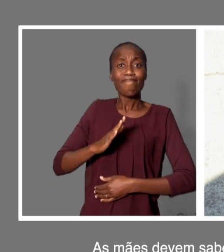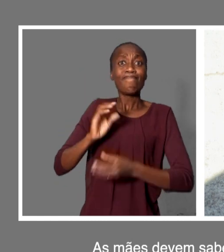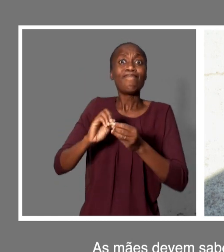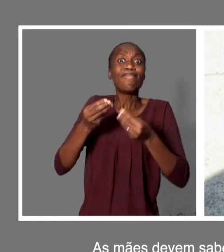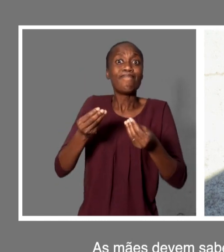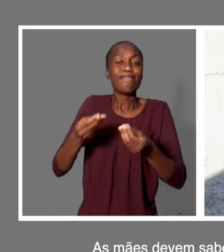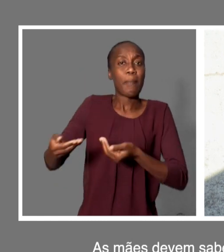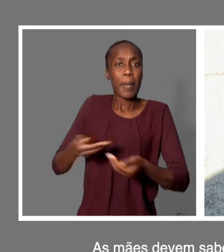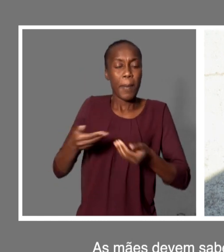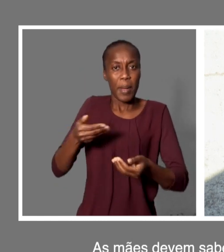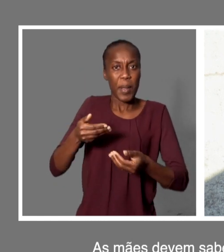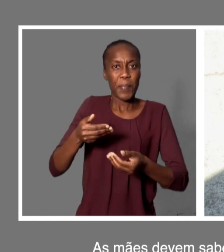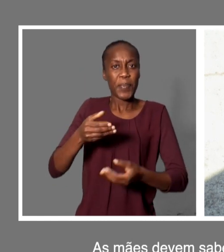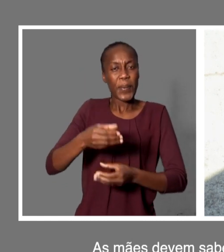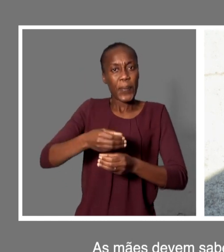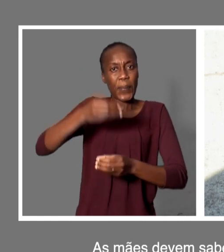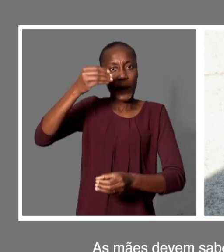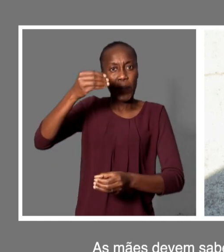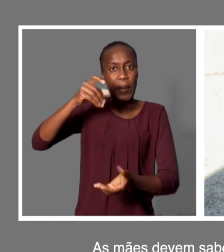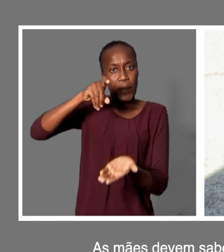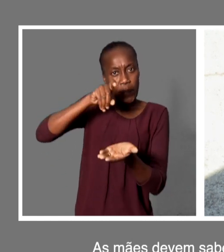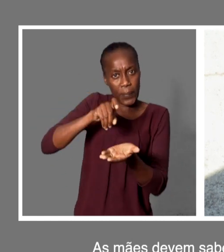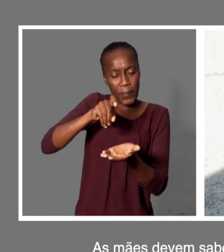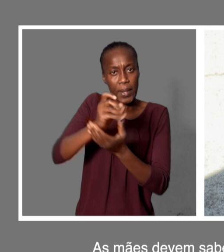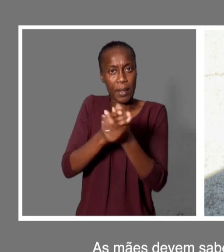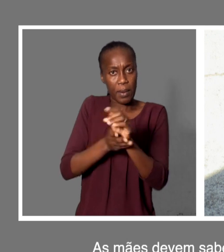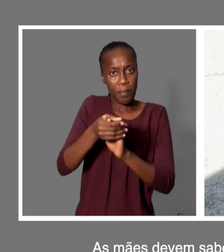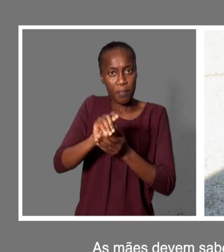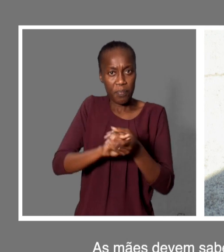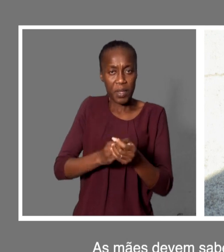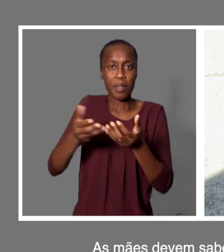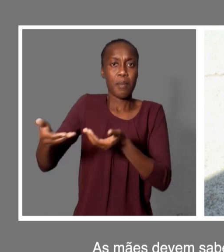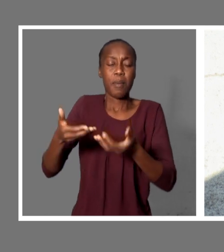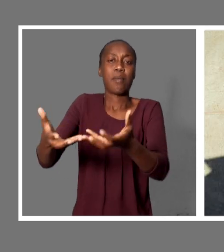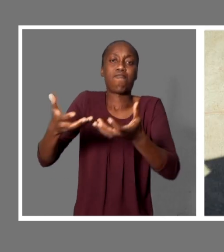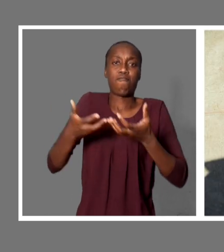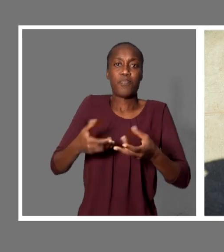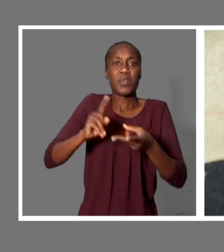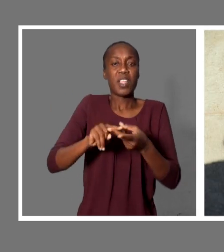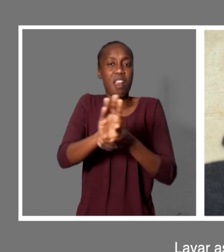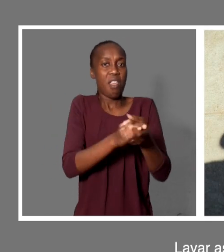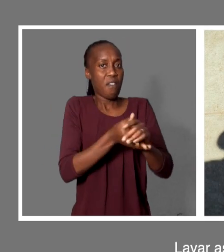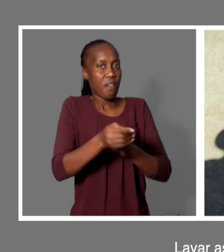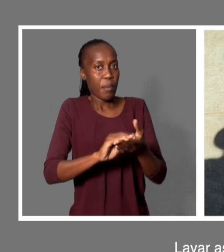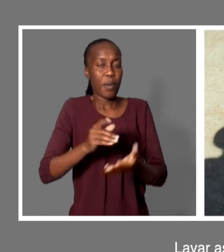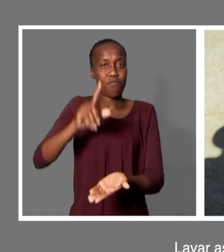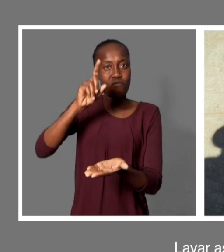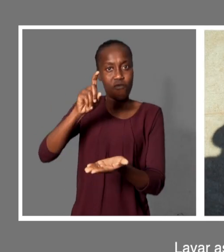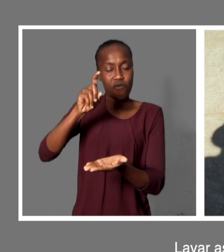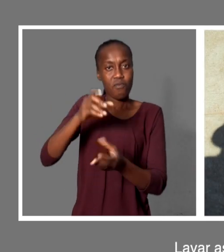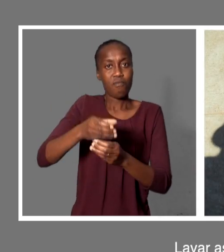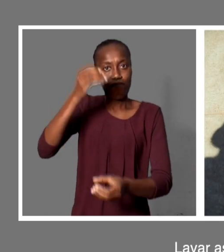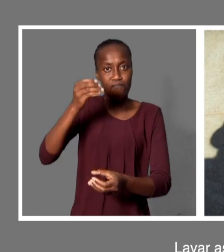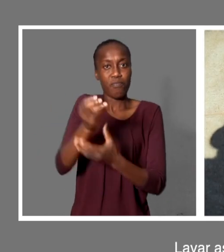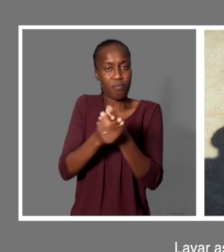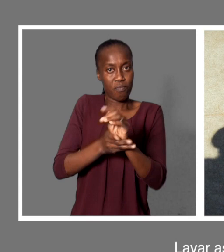criança desefeitar as mãos procurar pegar a criança enquanto está bem limpa Lavar as mãos desefeitar